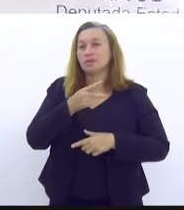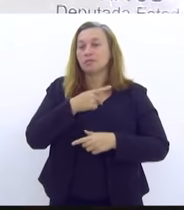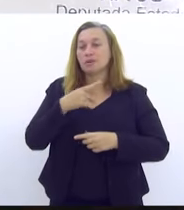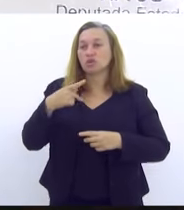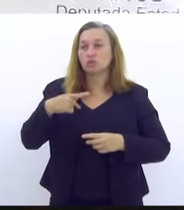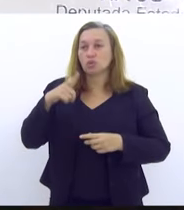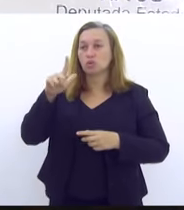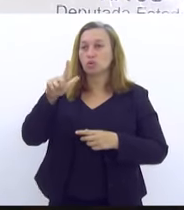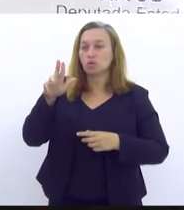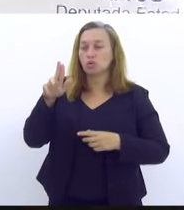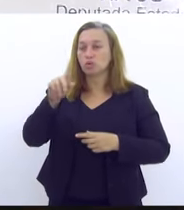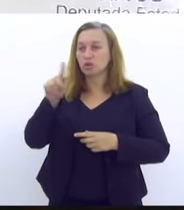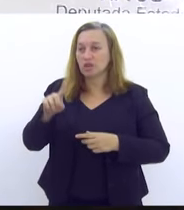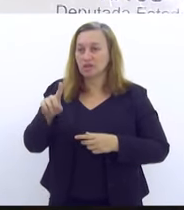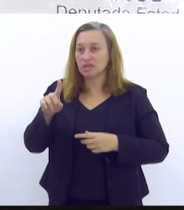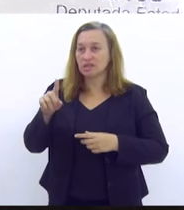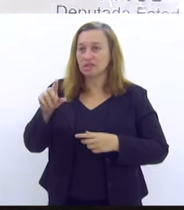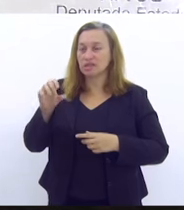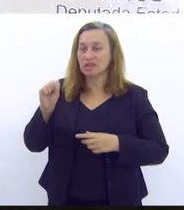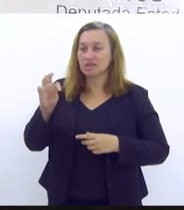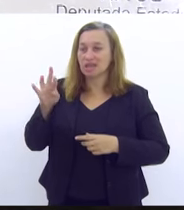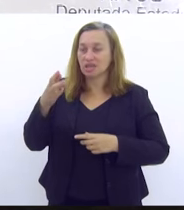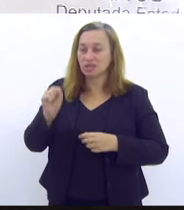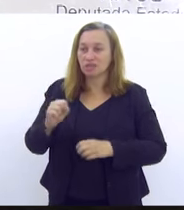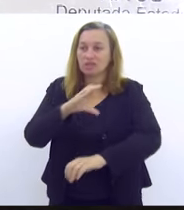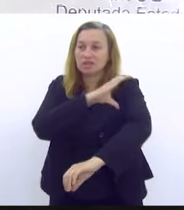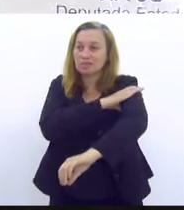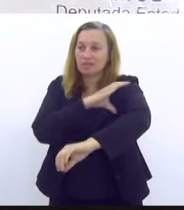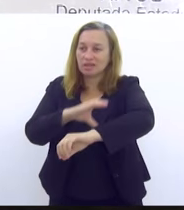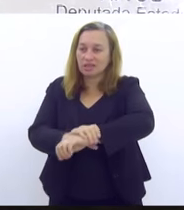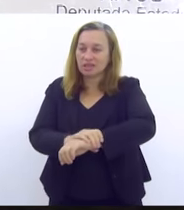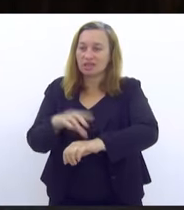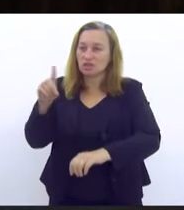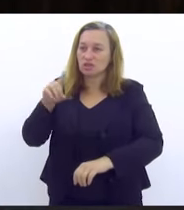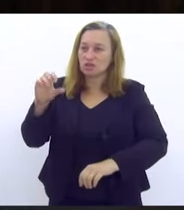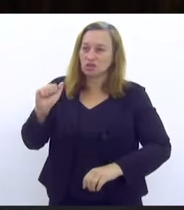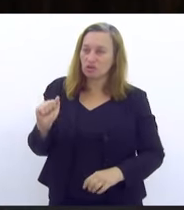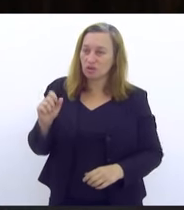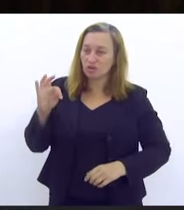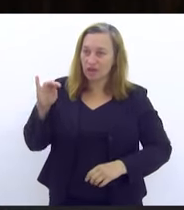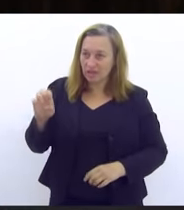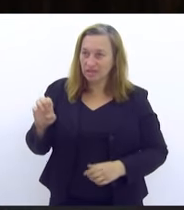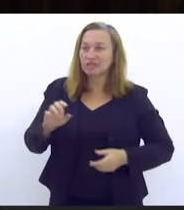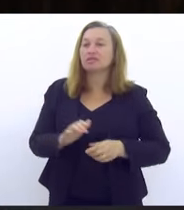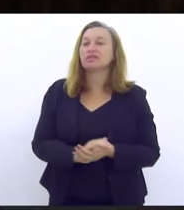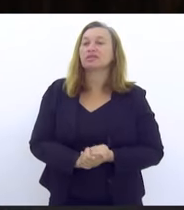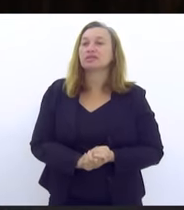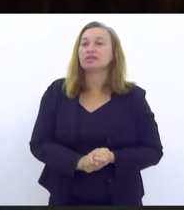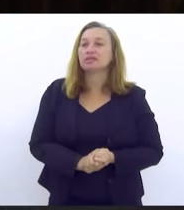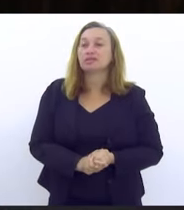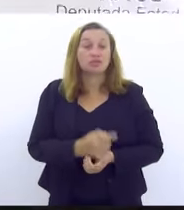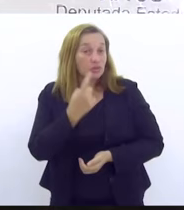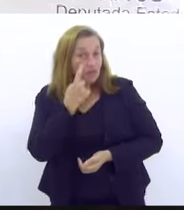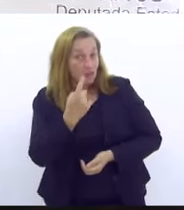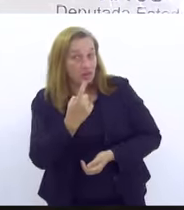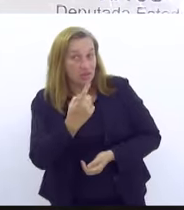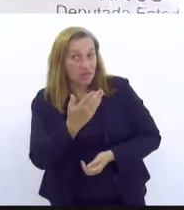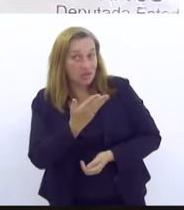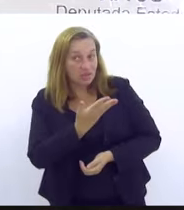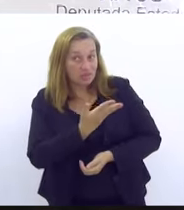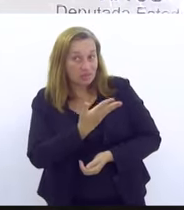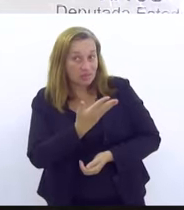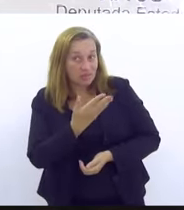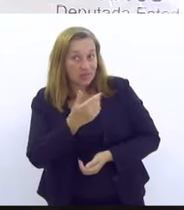Santos, né, que é da Assembleia de Deus da Zona Oeste, aquela igreja, eu já me sinto em casa. Estou vendo ali as meninas da ADCIM, faz